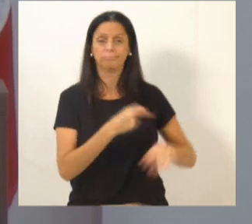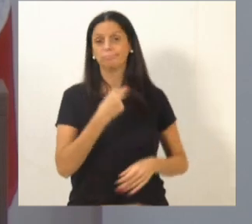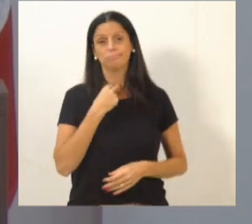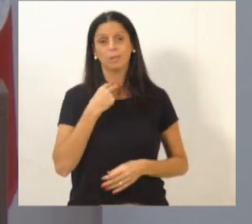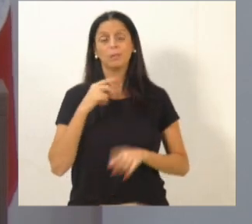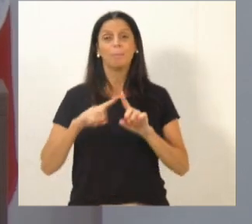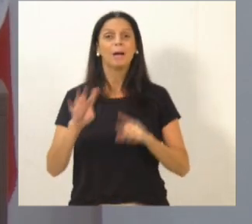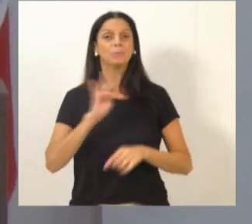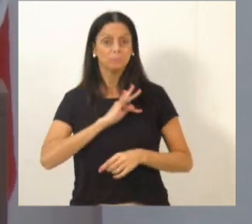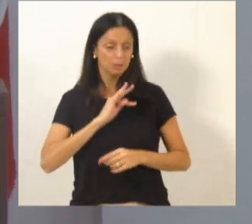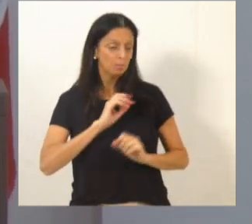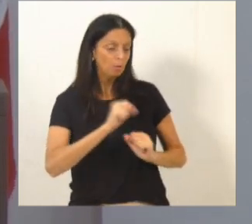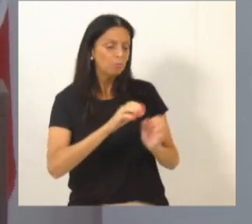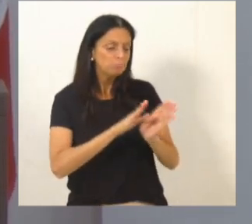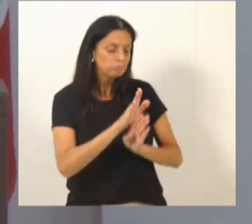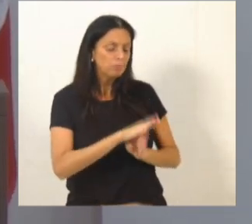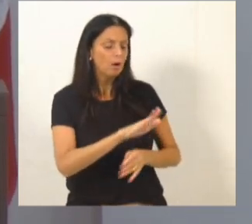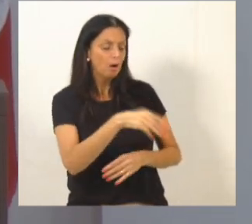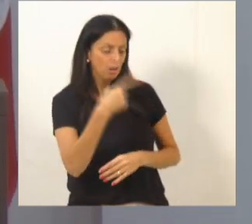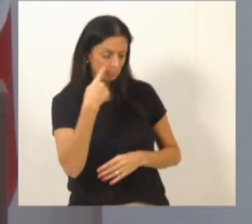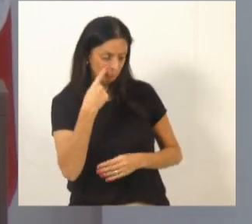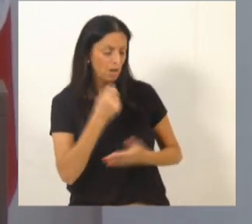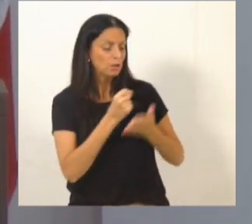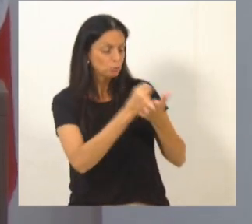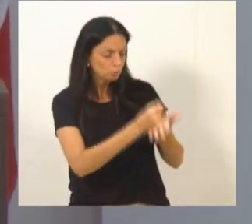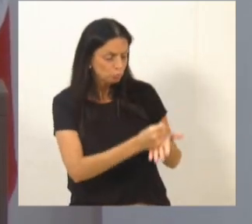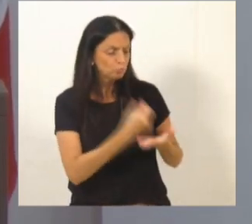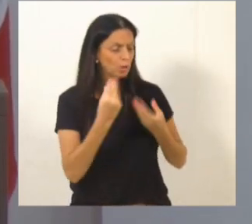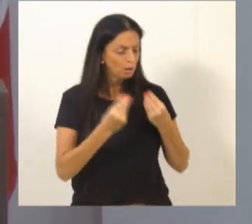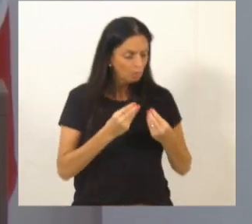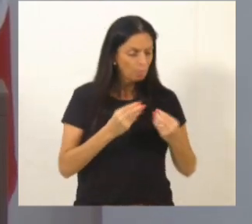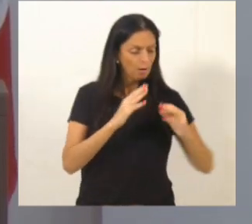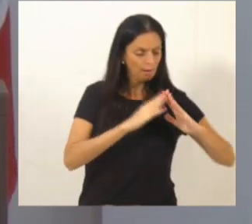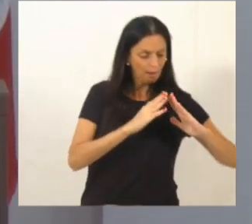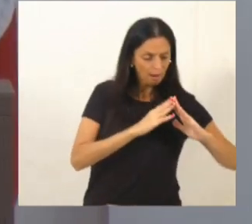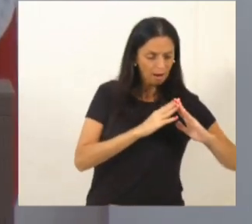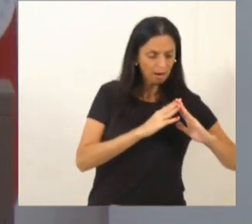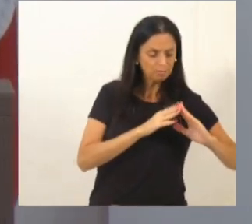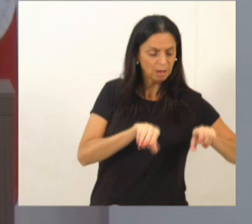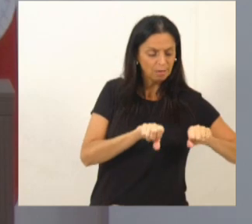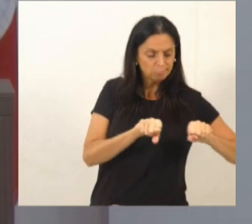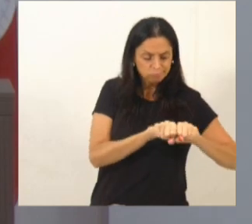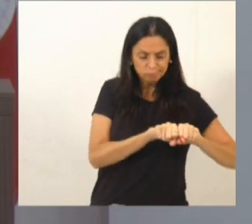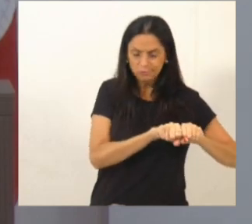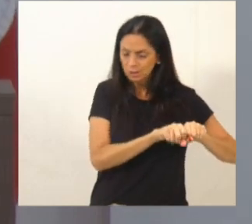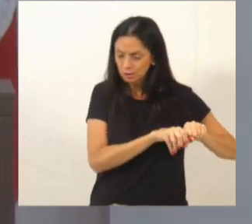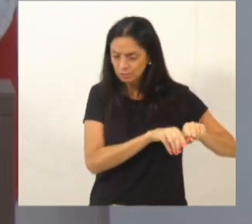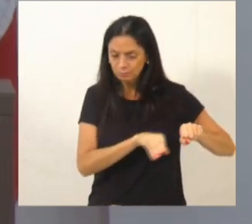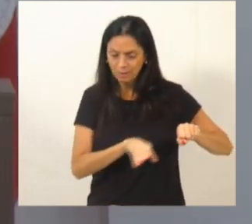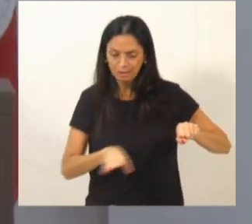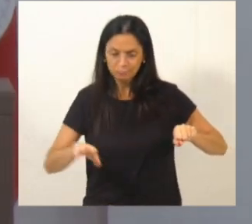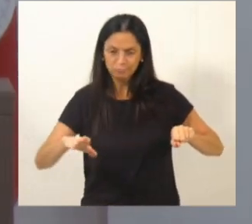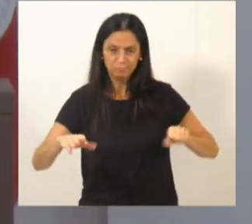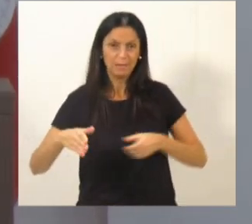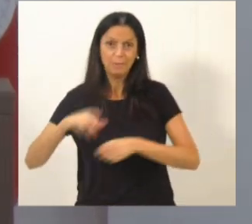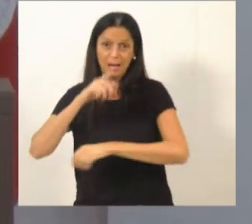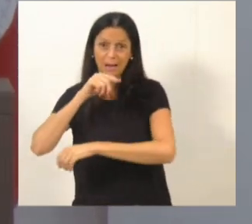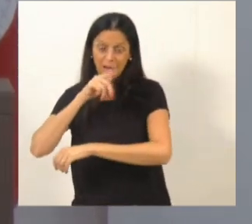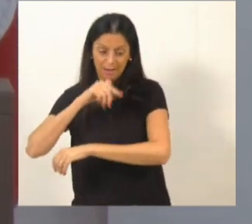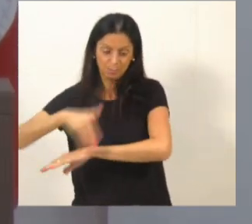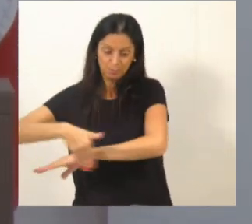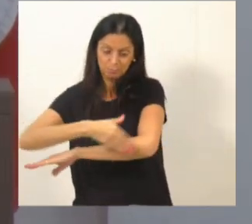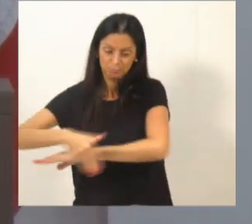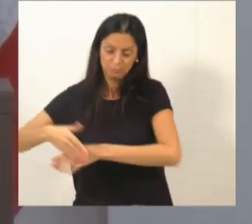qual o desenho, por onde passar a tubulação, eventualmente até indicar, a gente não consegue ir lá e fazer a negociação entre os